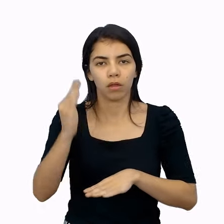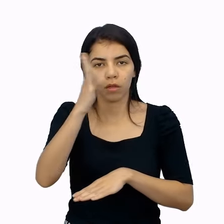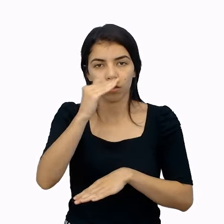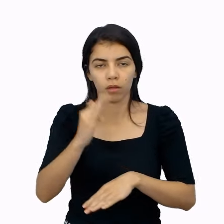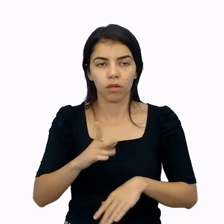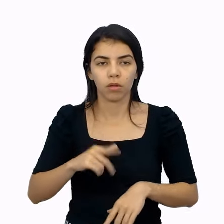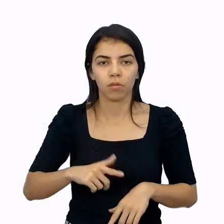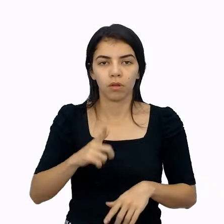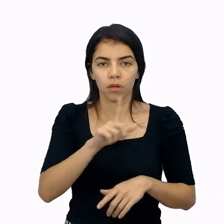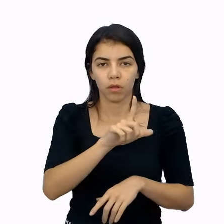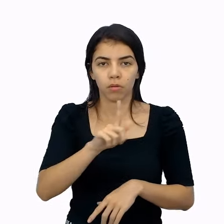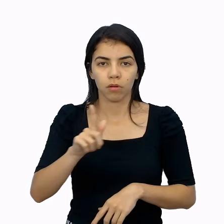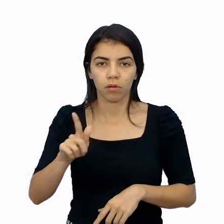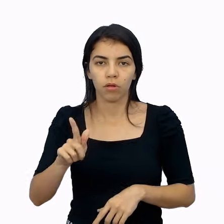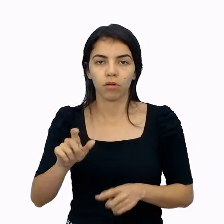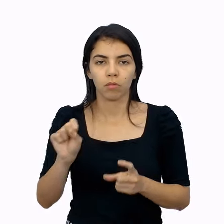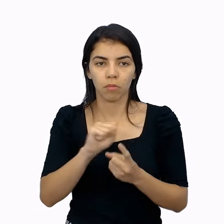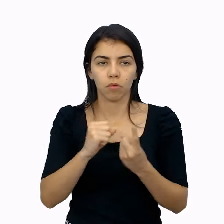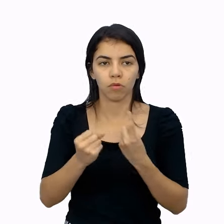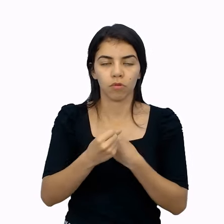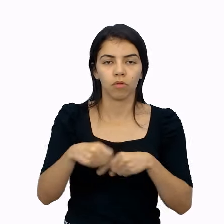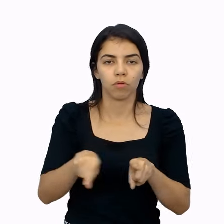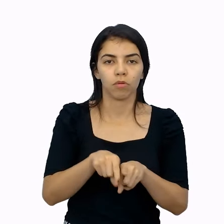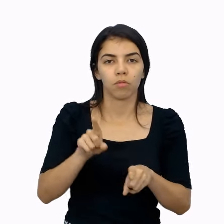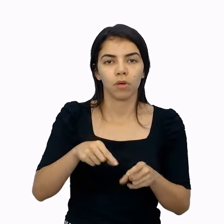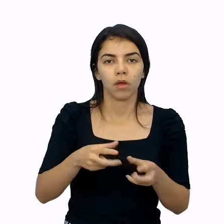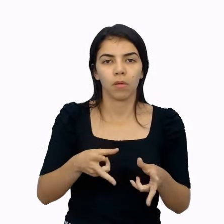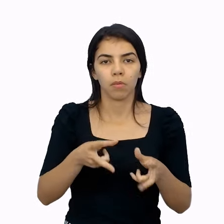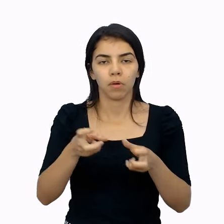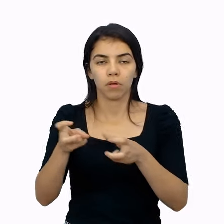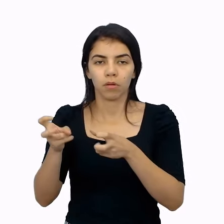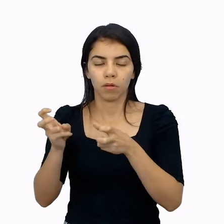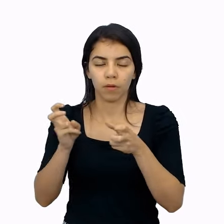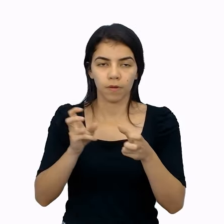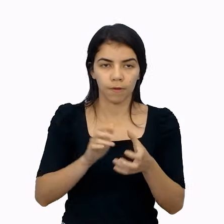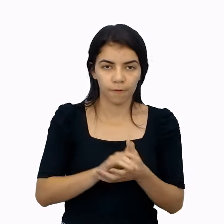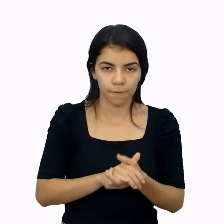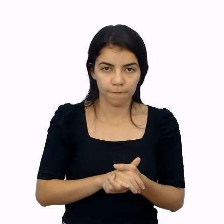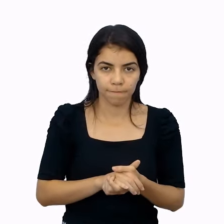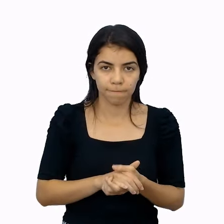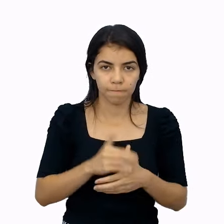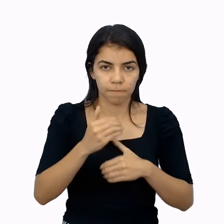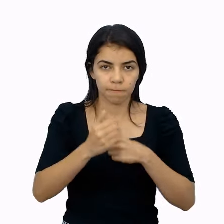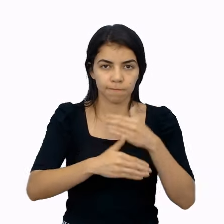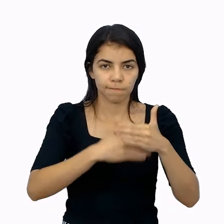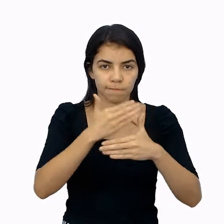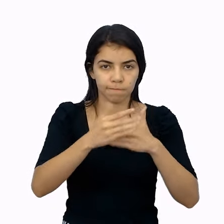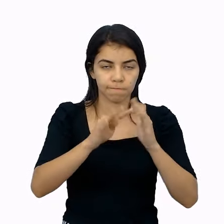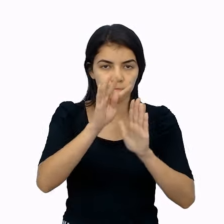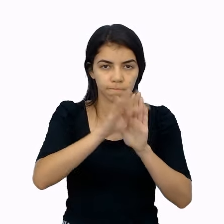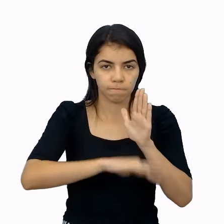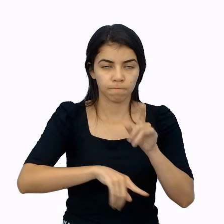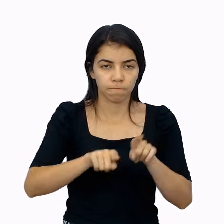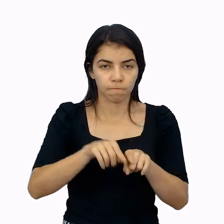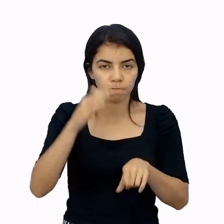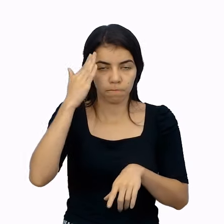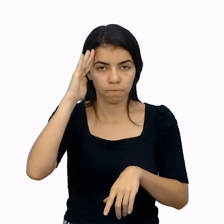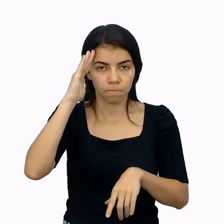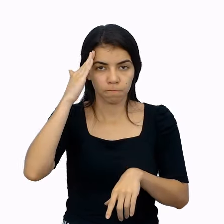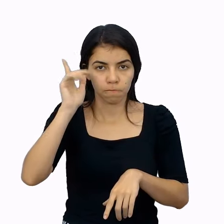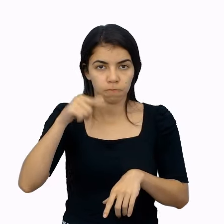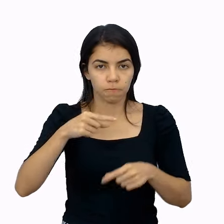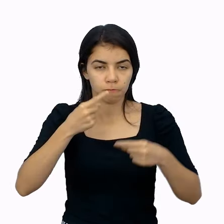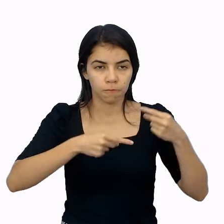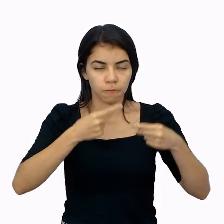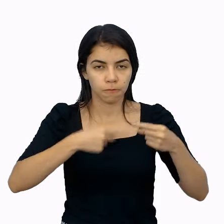uma linguagem mais popular, localiza os elementos implícitos e explícitos que constroem os sentidos do texto, compreende o posicionamento